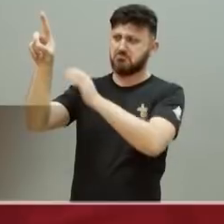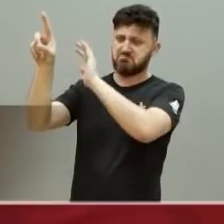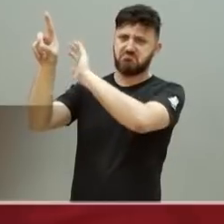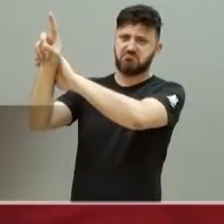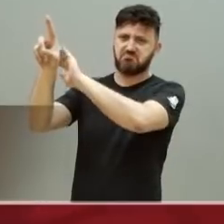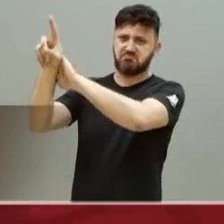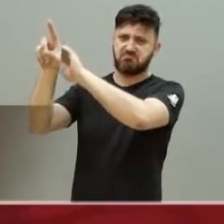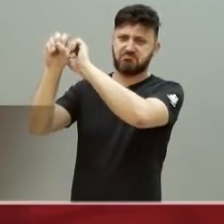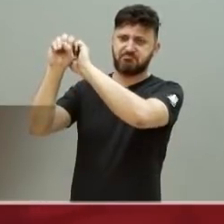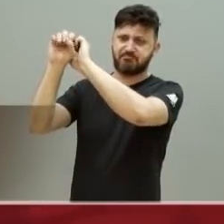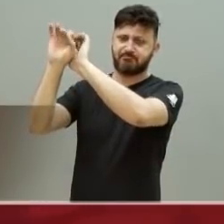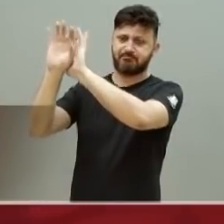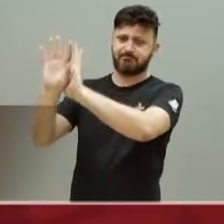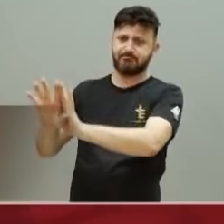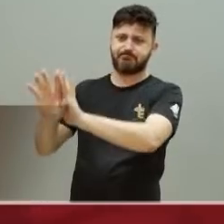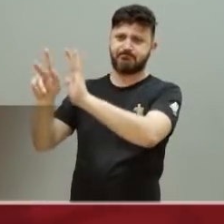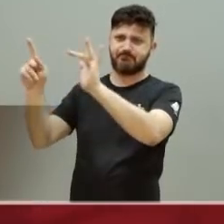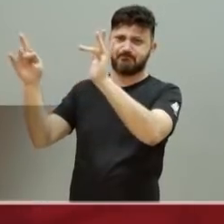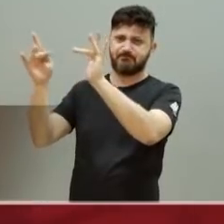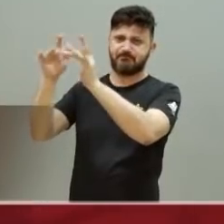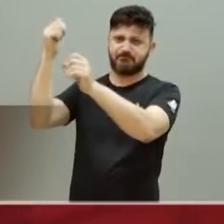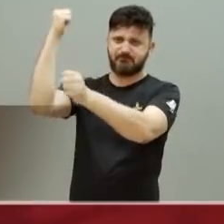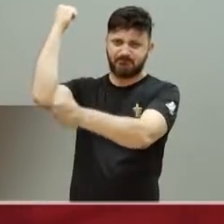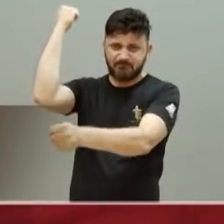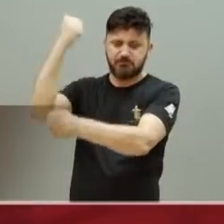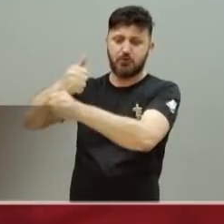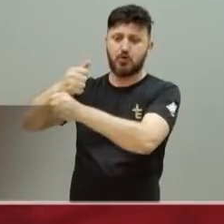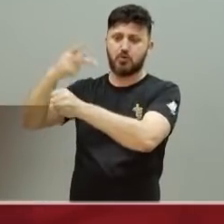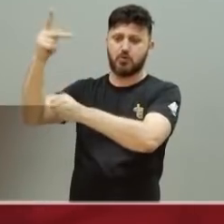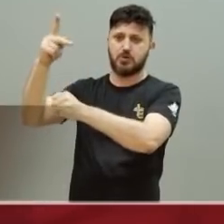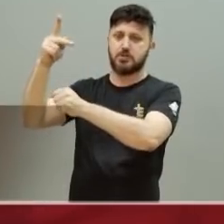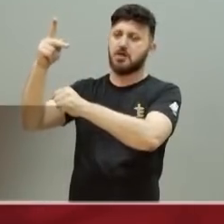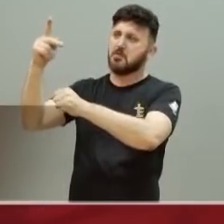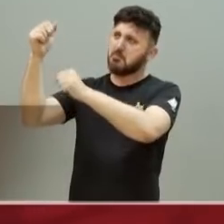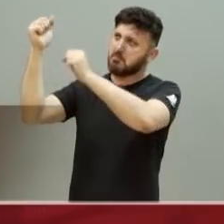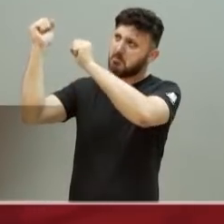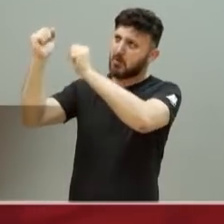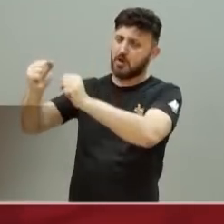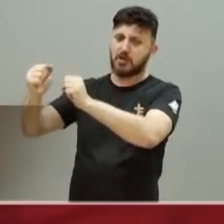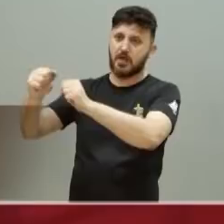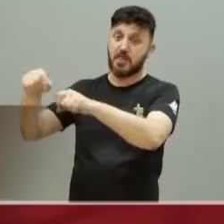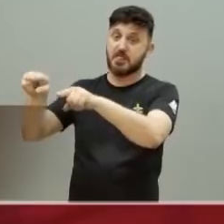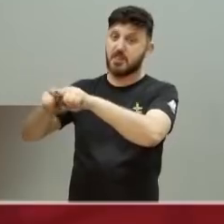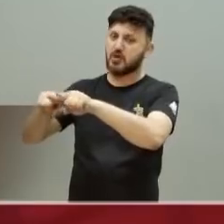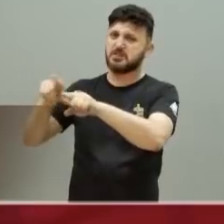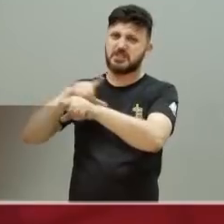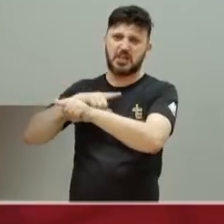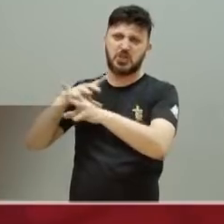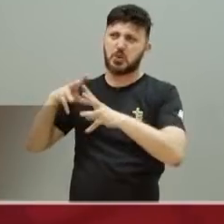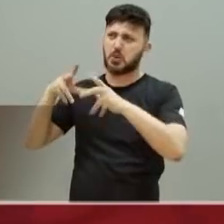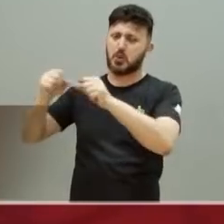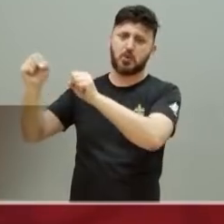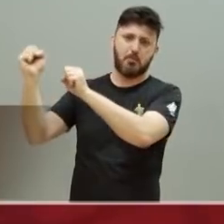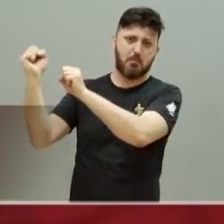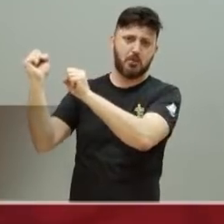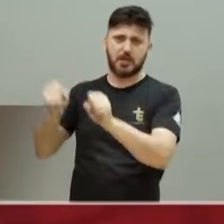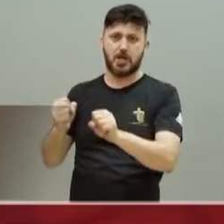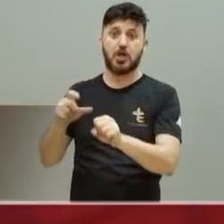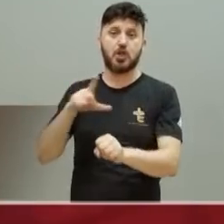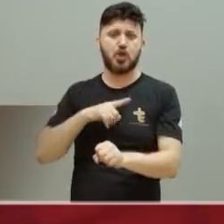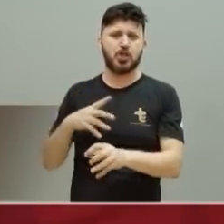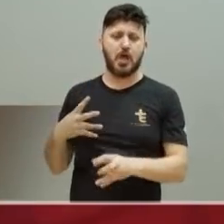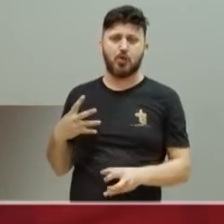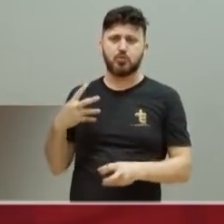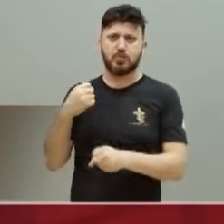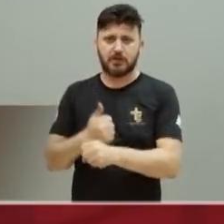a firmeza na mão, a autoridade em vossa destra. Ele tem todo o poder, toda